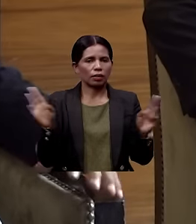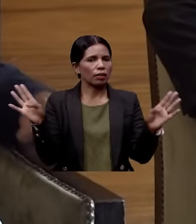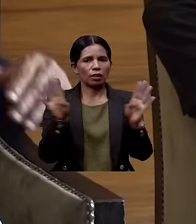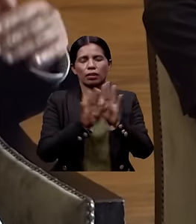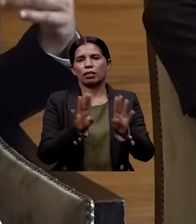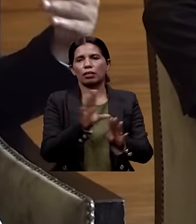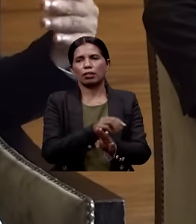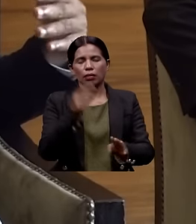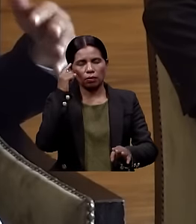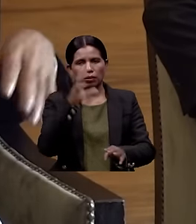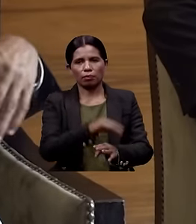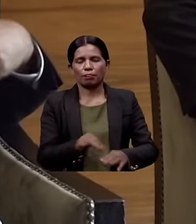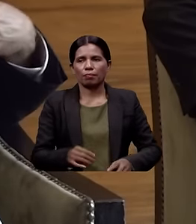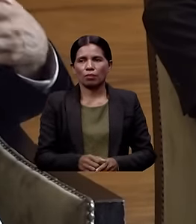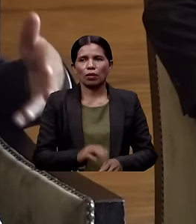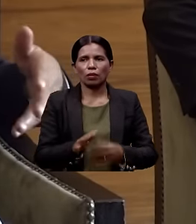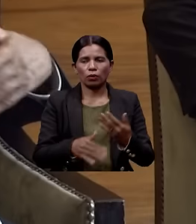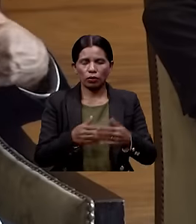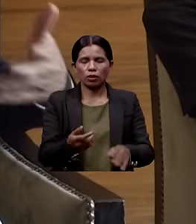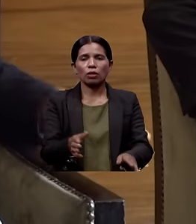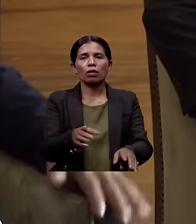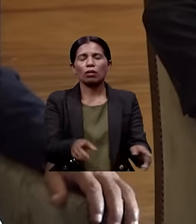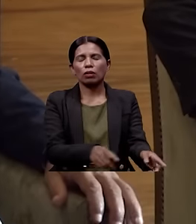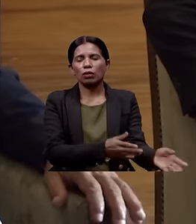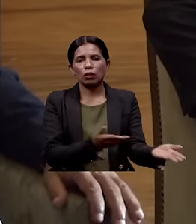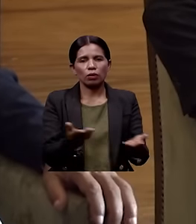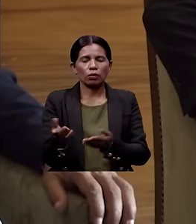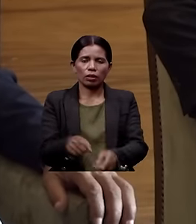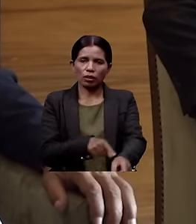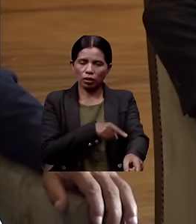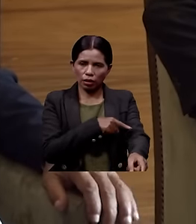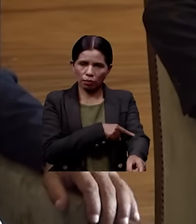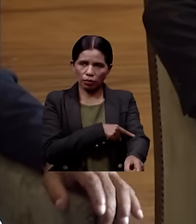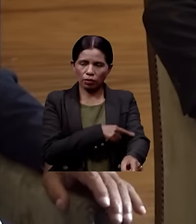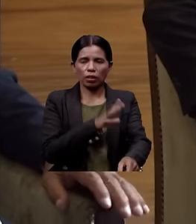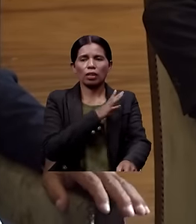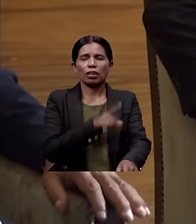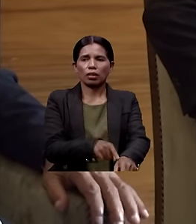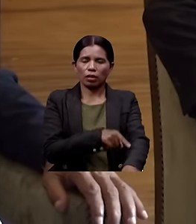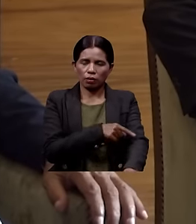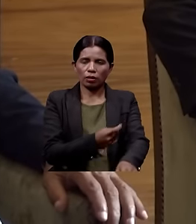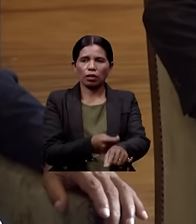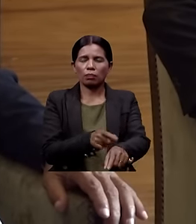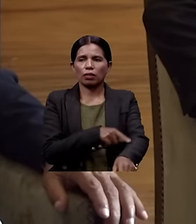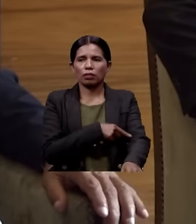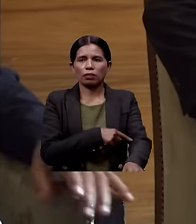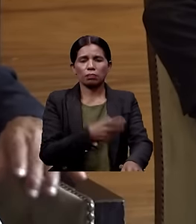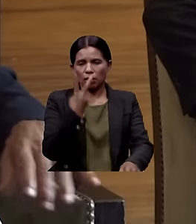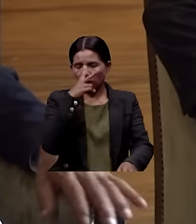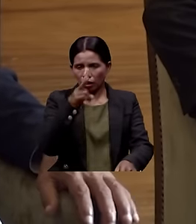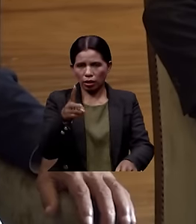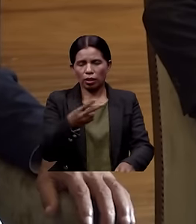velha. E vê, botei lúdico tempo. E me arrependo que a Indonésia é uma lázima, se